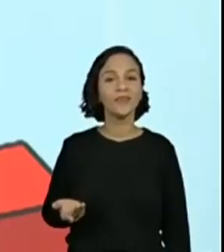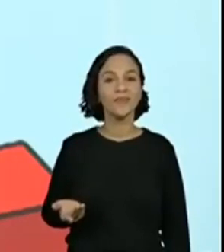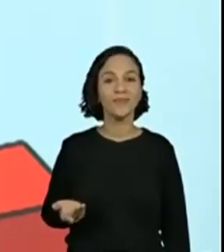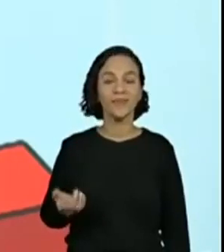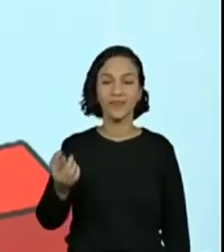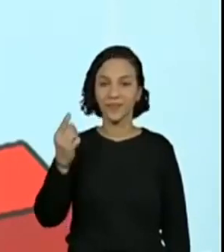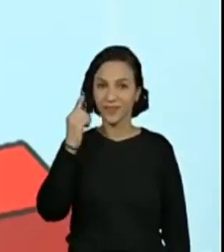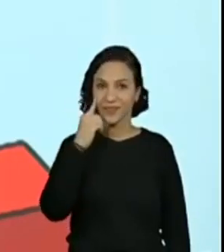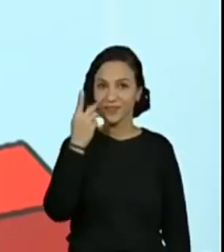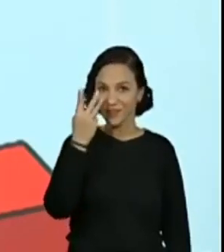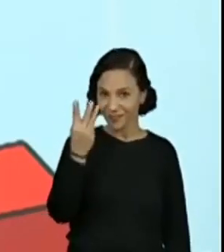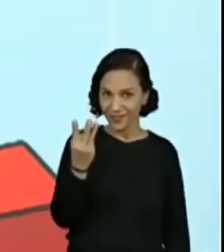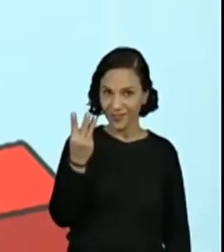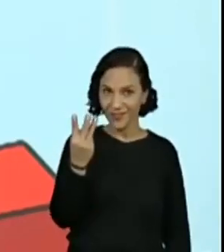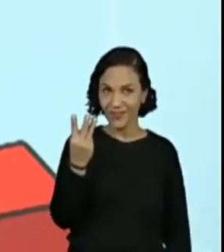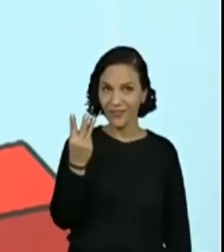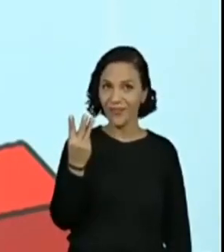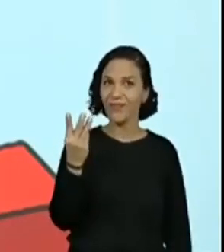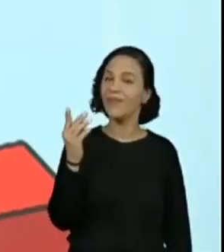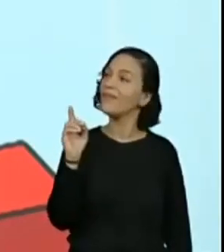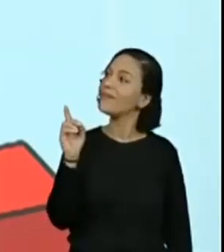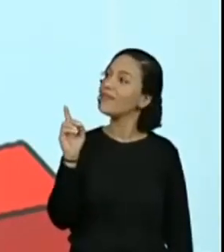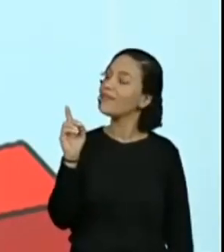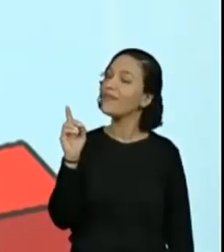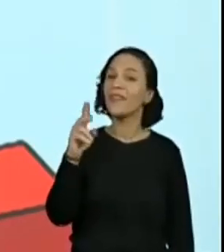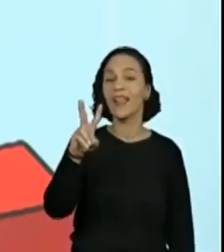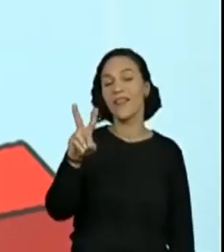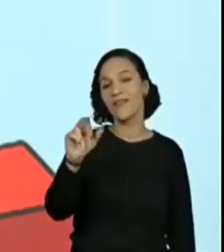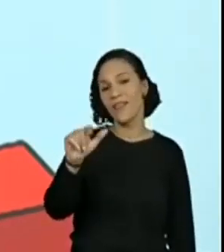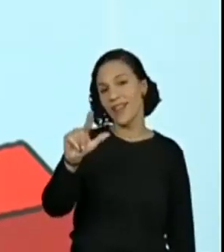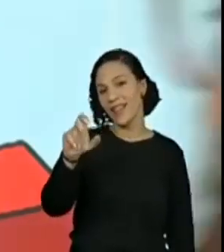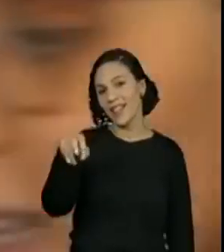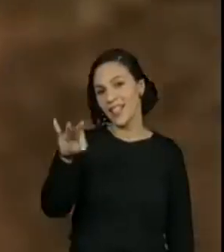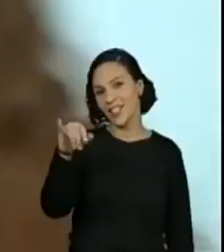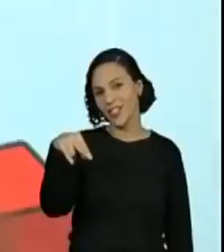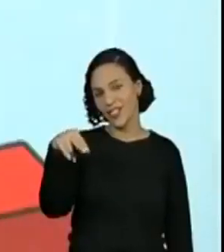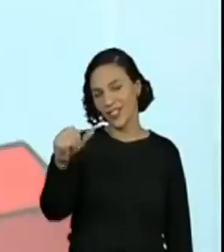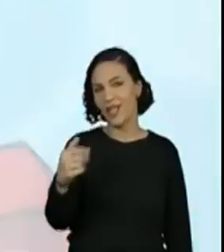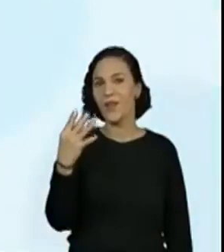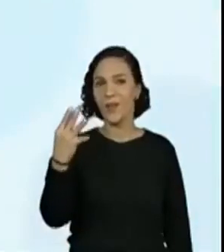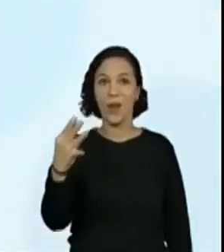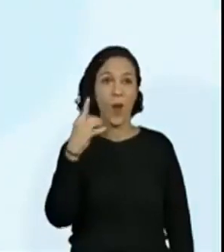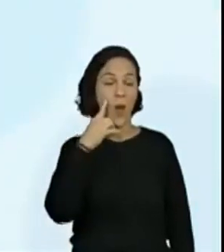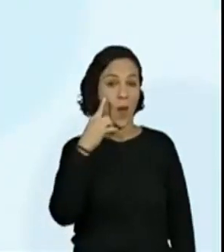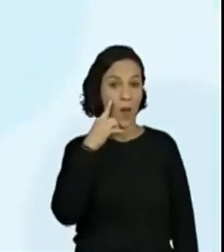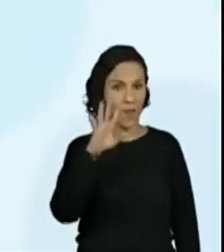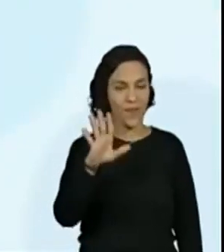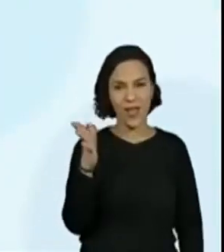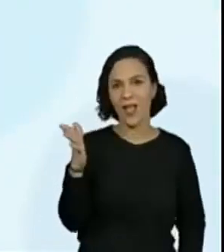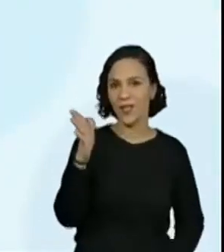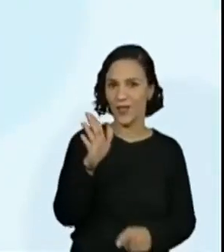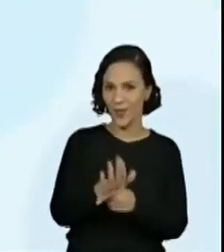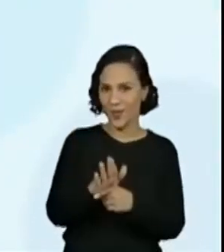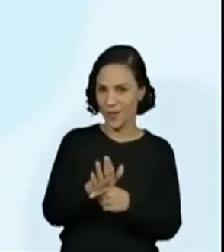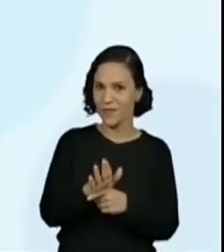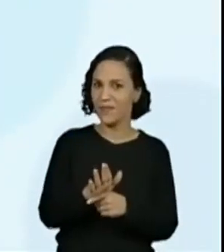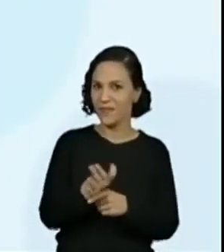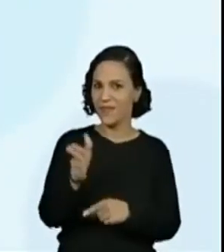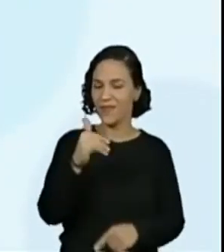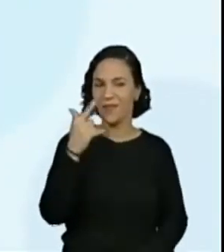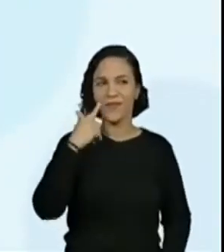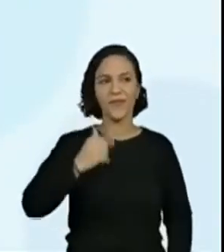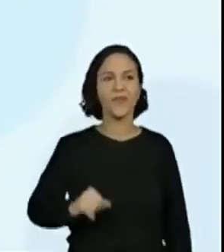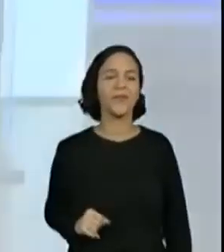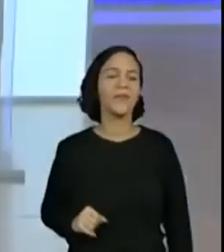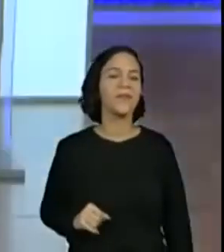acho que tem 3. Isso. A Valentina acho que tem 4. Vamos isso. Montar ela aqui vamos. Ao vivo? Vamos ajudar? Posso montar? Claro, por favor.